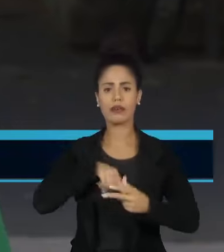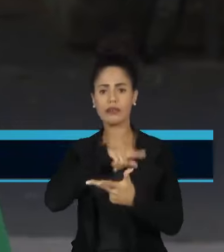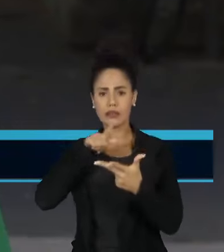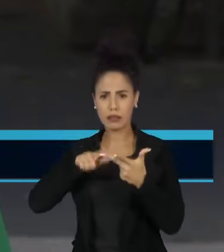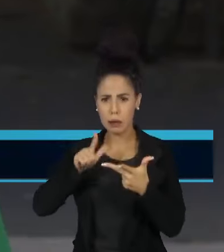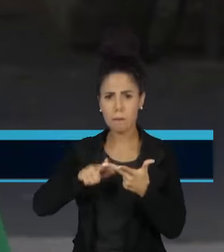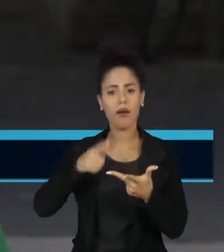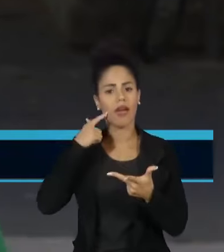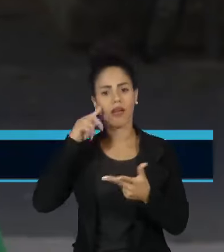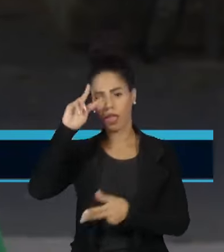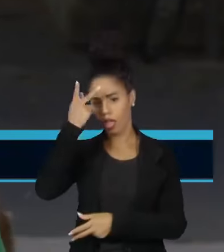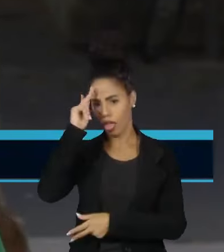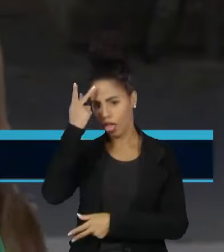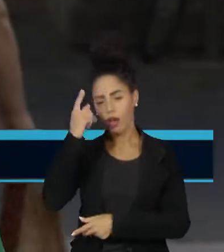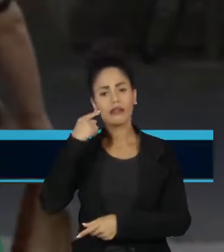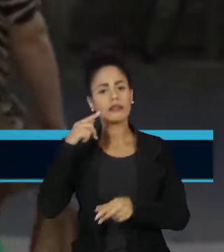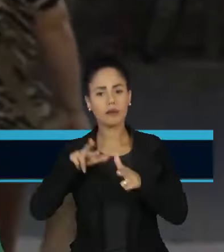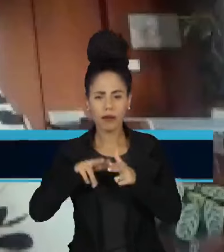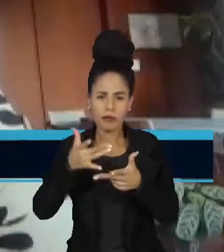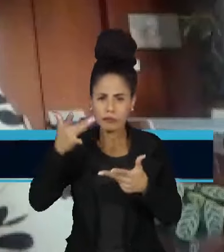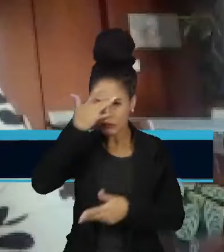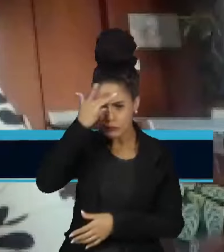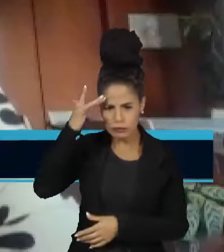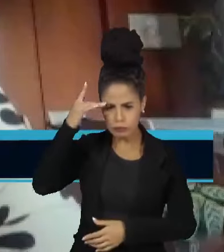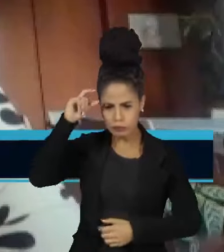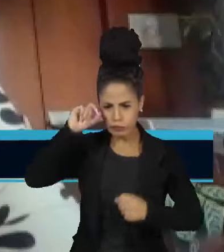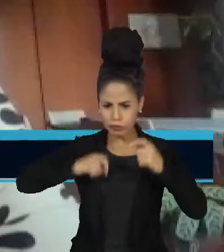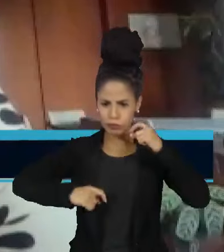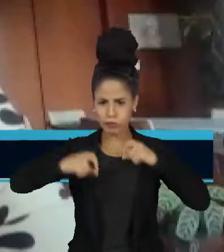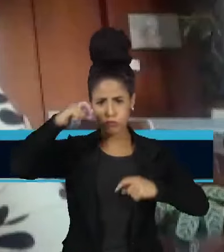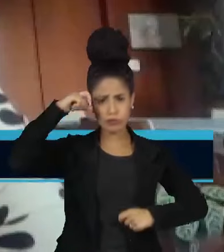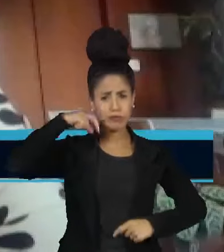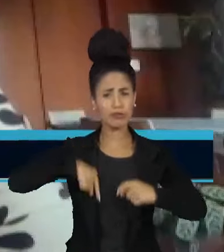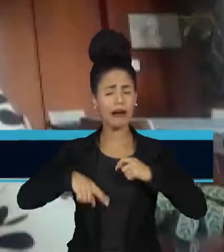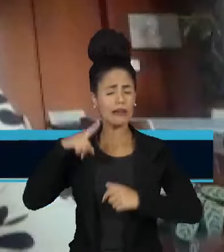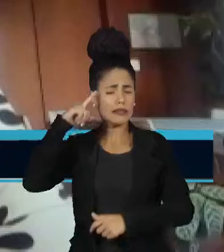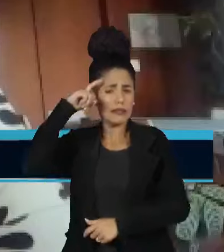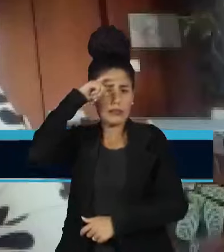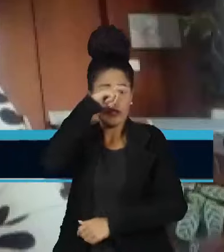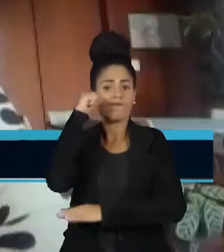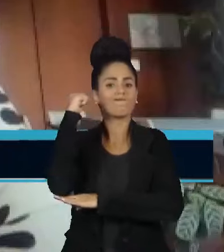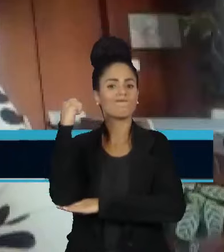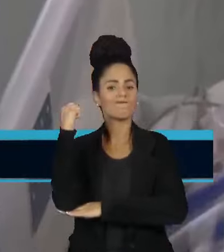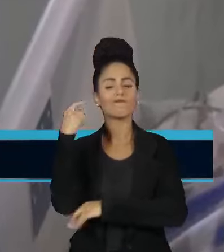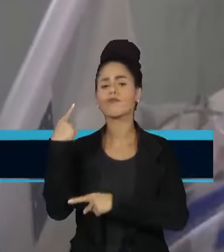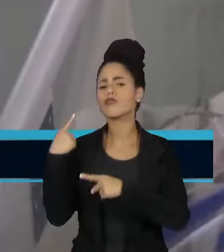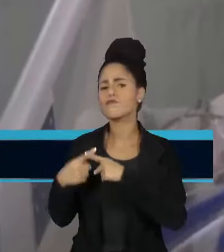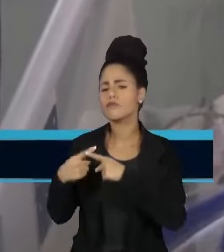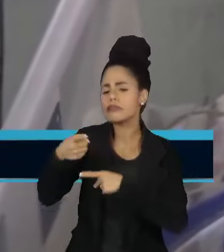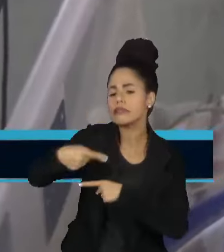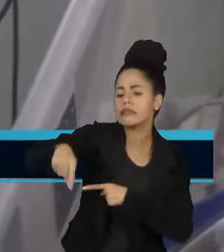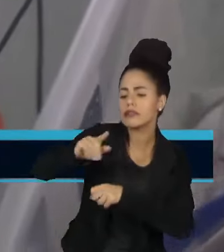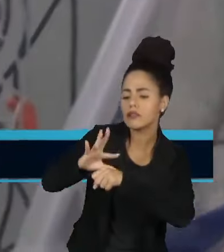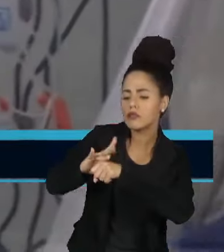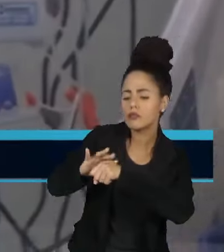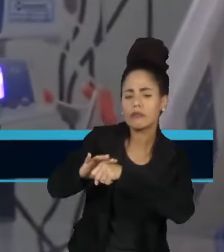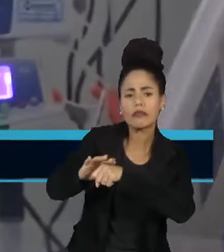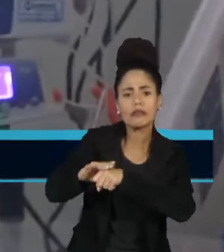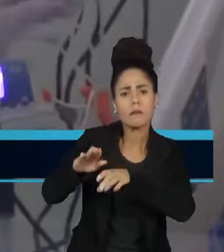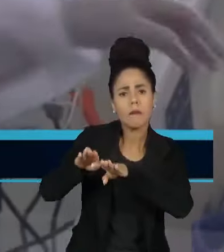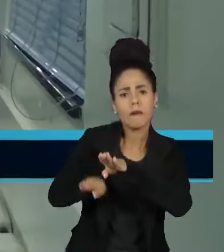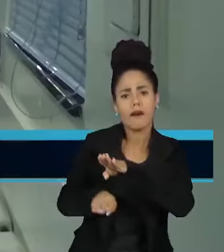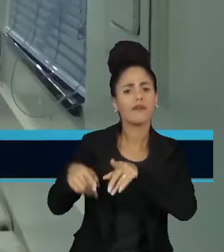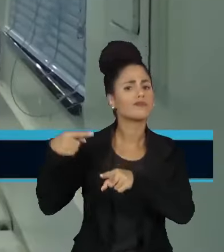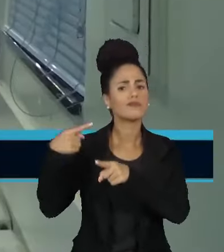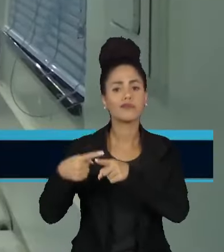transtorno bipolar e esquizofrenia. Esta médica ressalta que o agravamento das doenças é desigual na